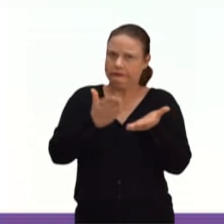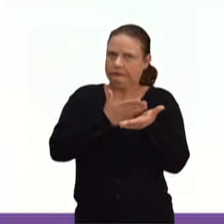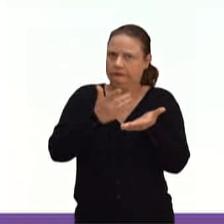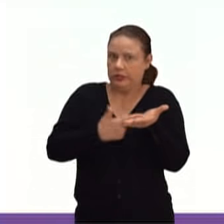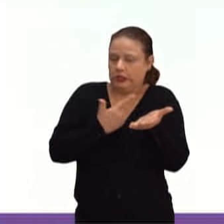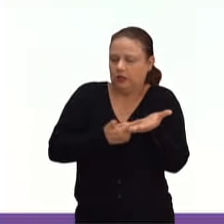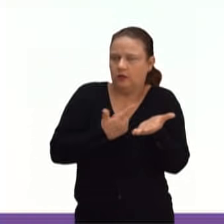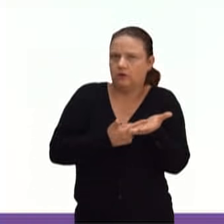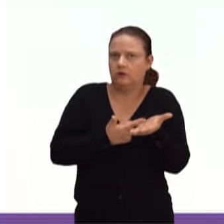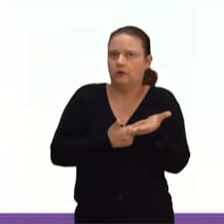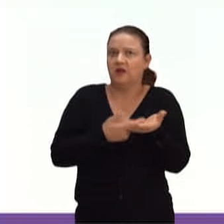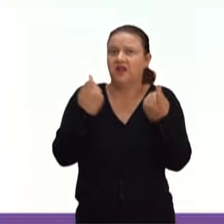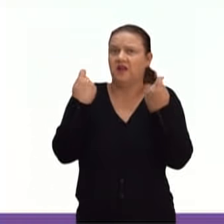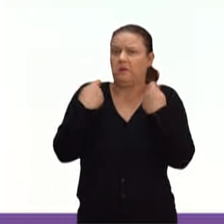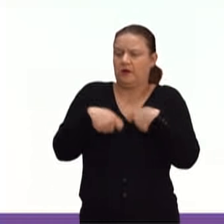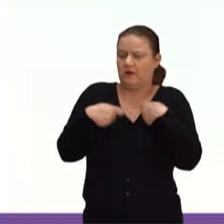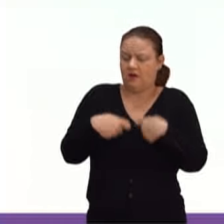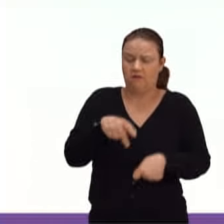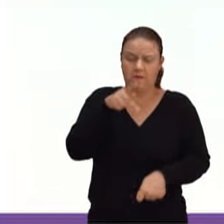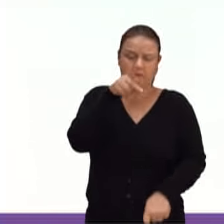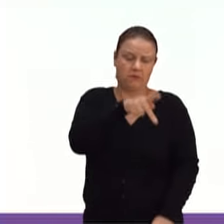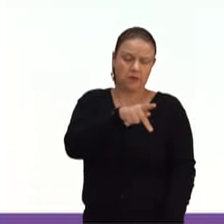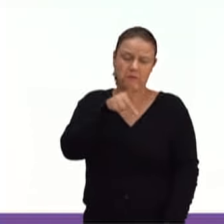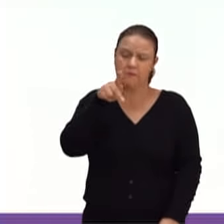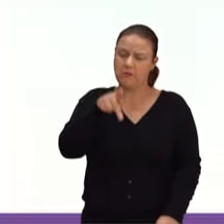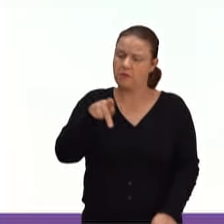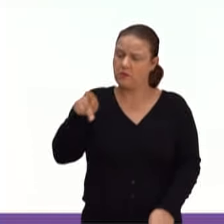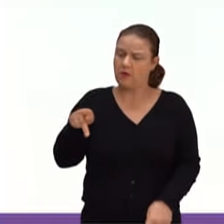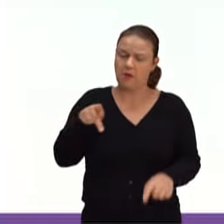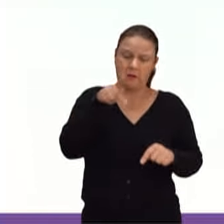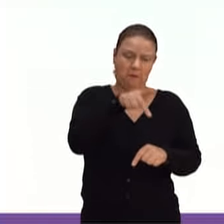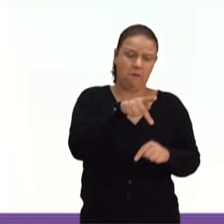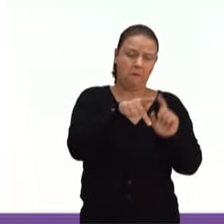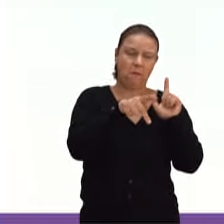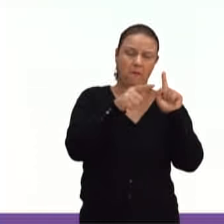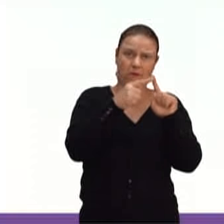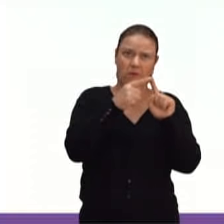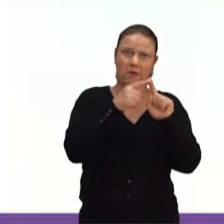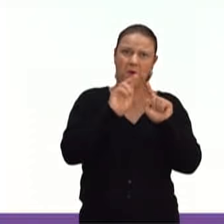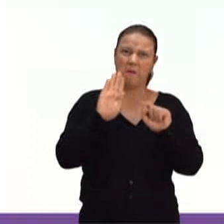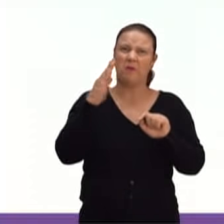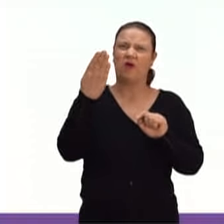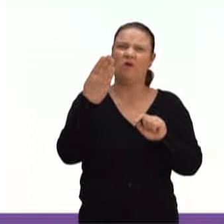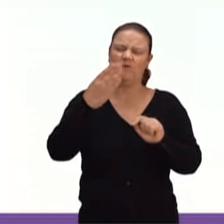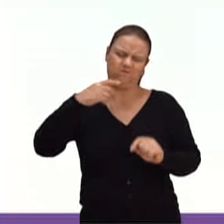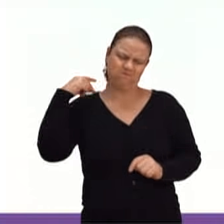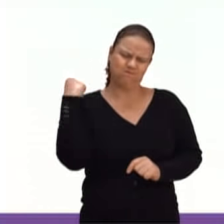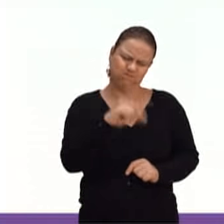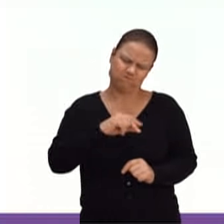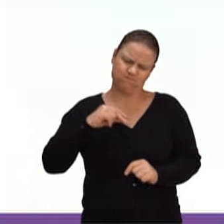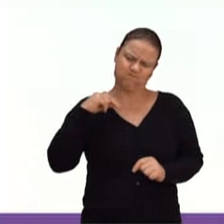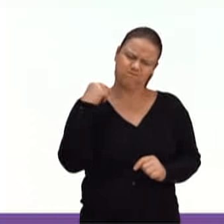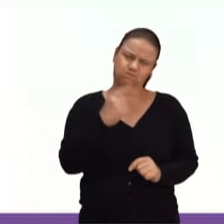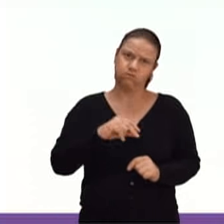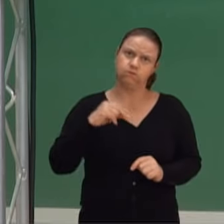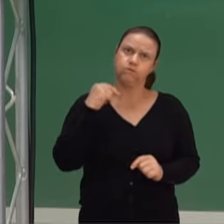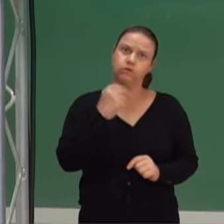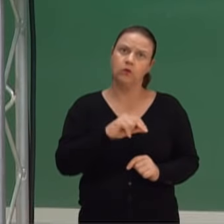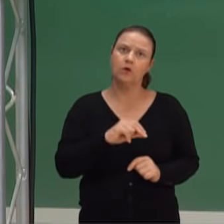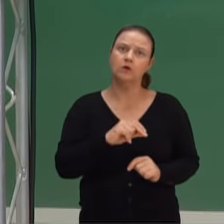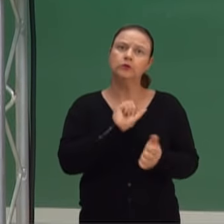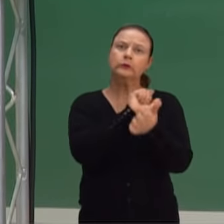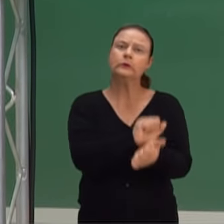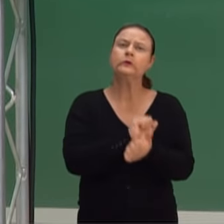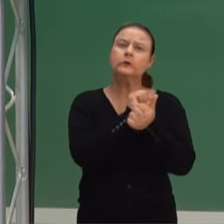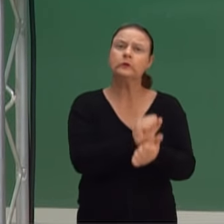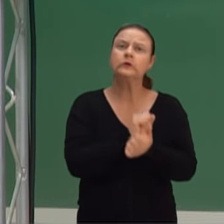3 P: pau, pano e pão. Esse pau é apanhar. Então os escravos